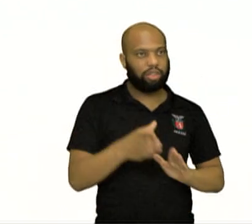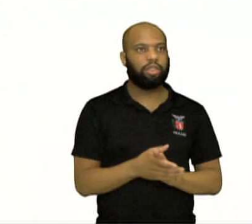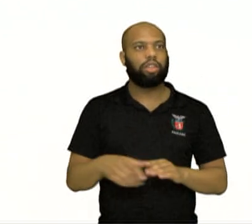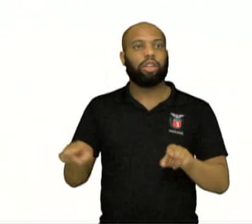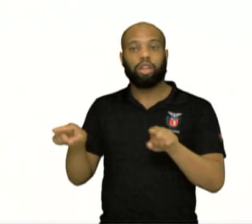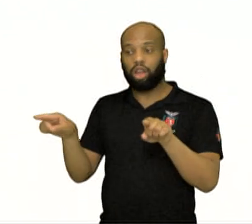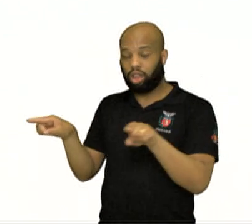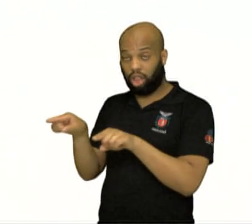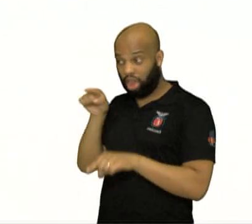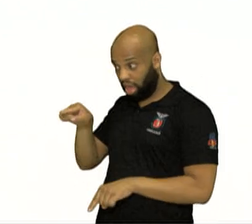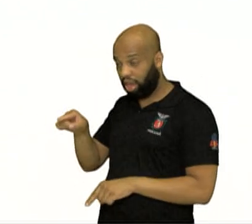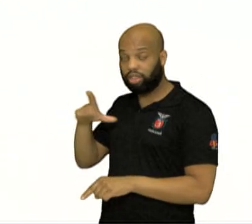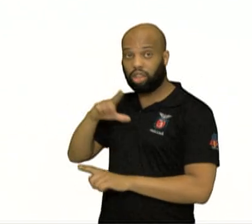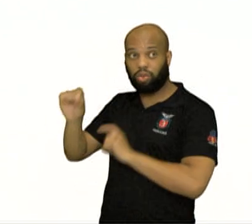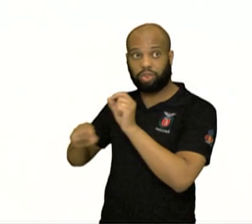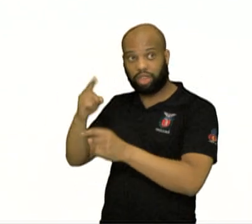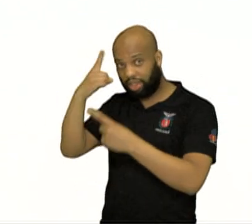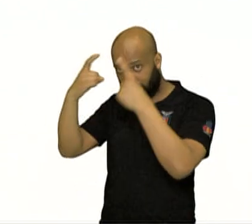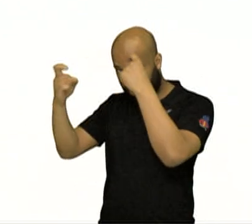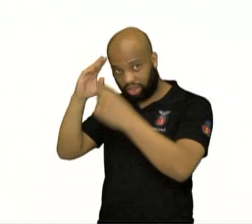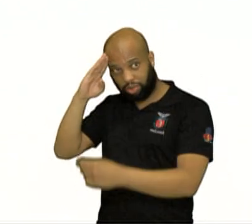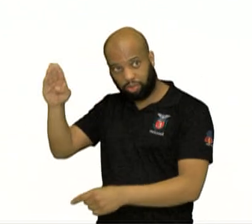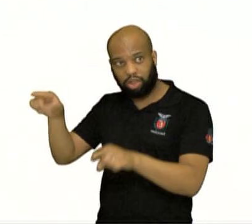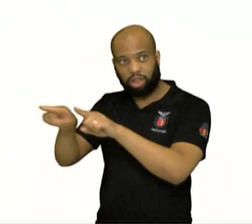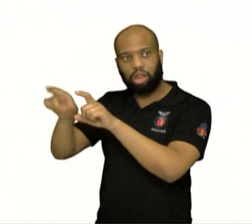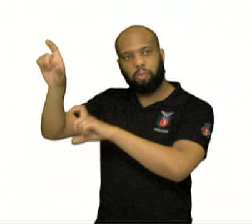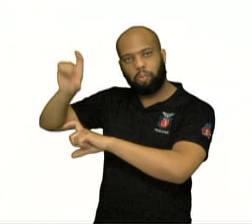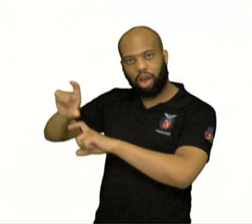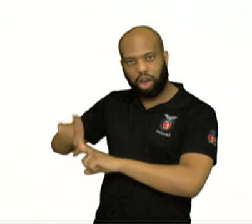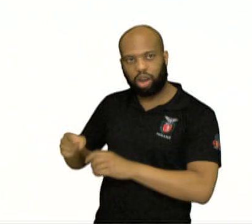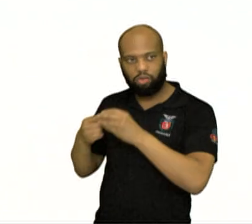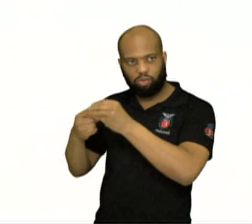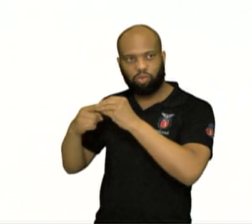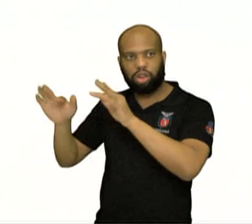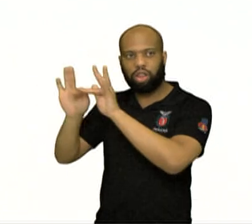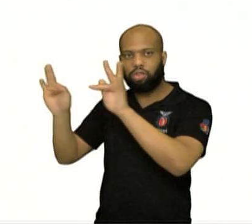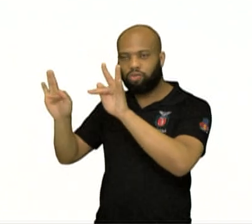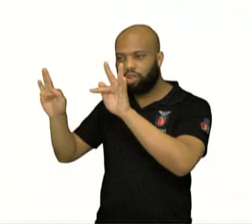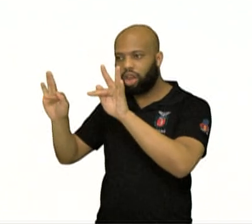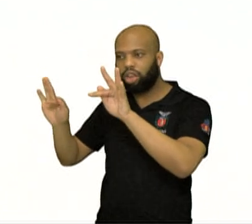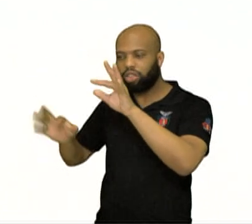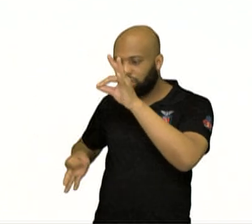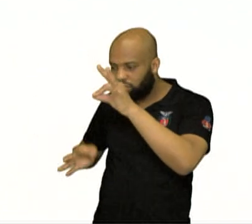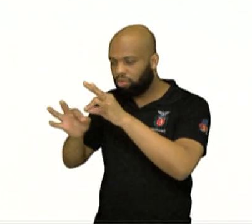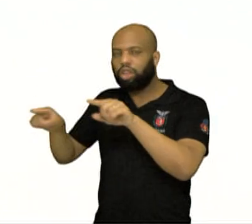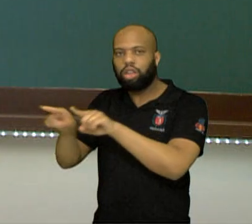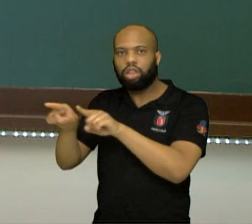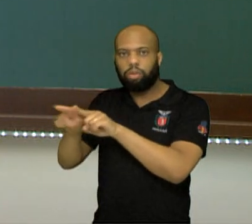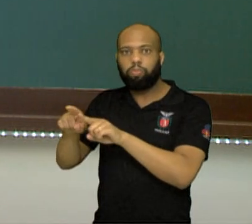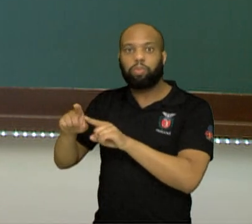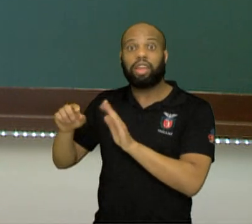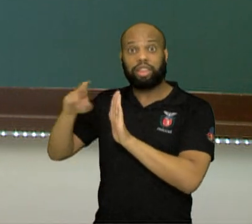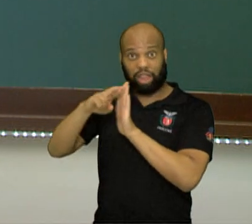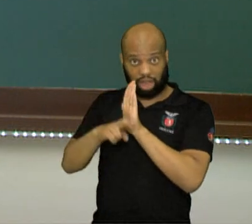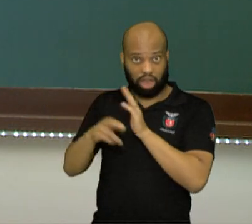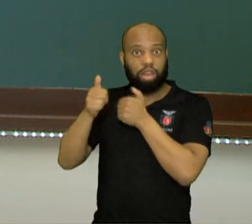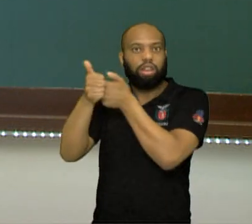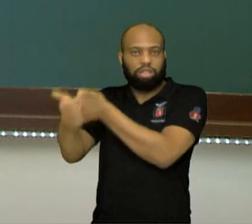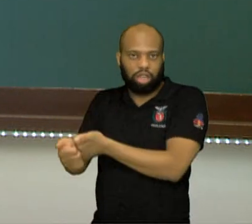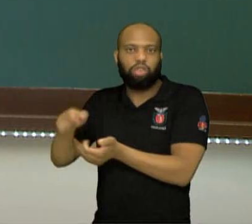resumo nós vamos ter três ideias principais o parágrafo único frases com cinzas e as referências a Dori mas da